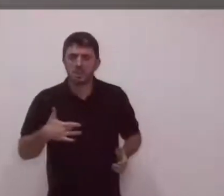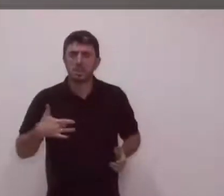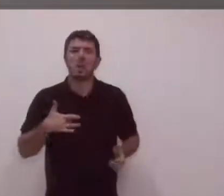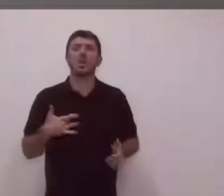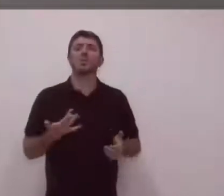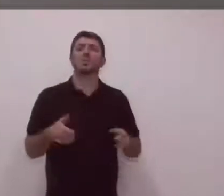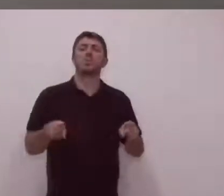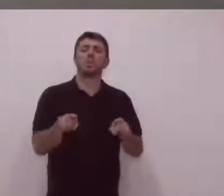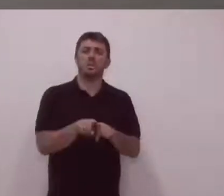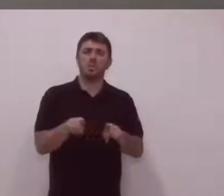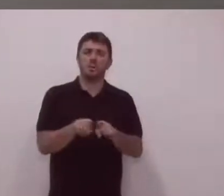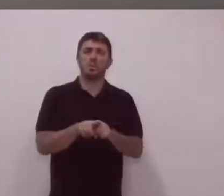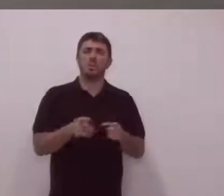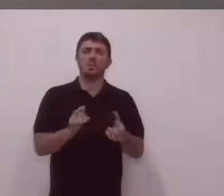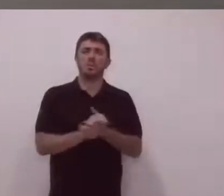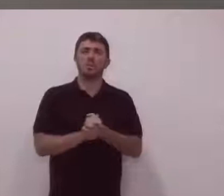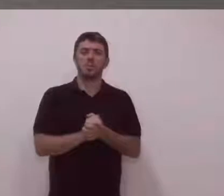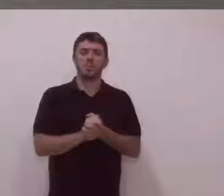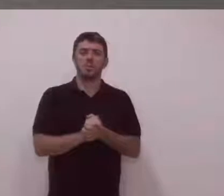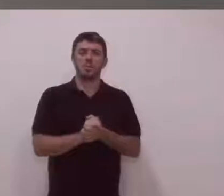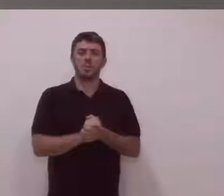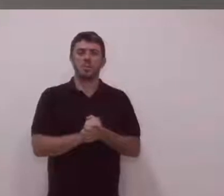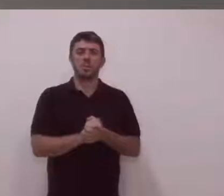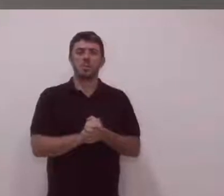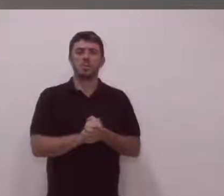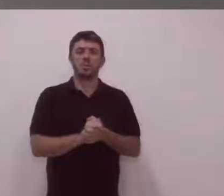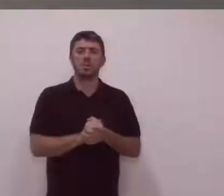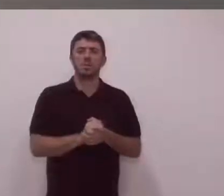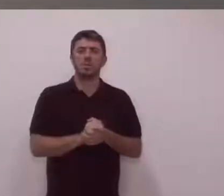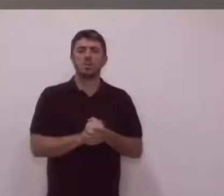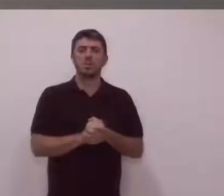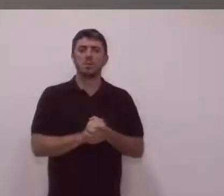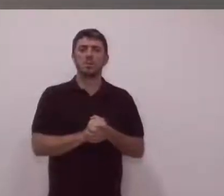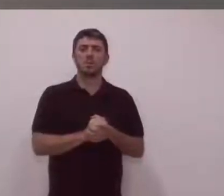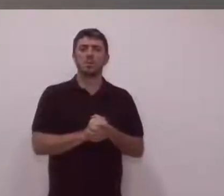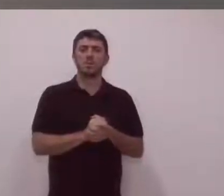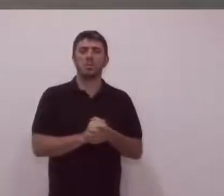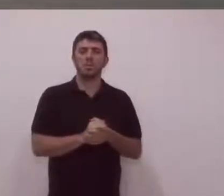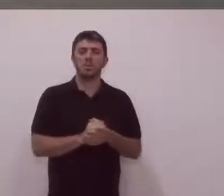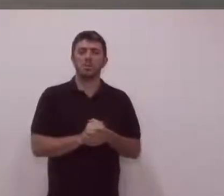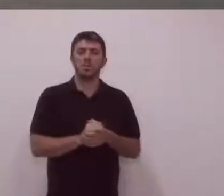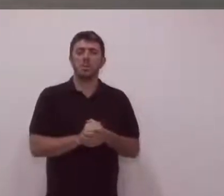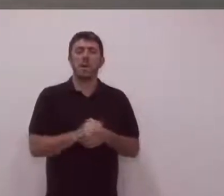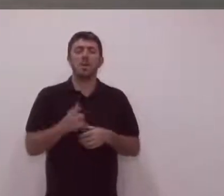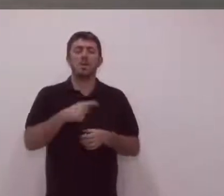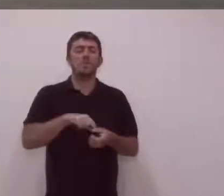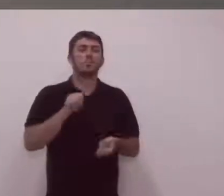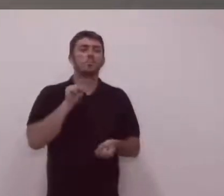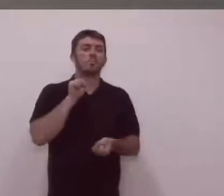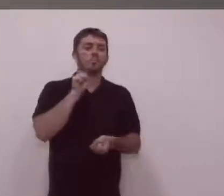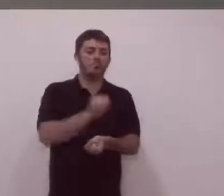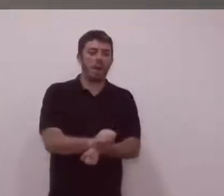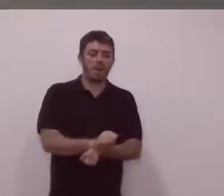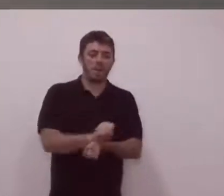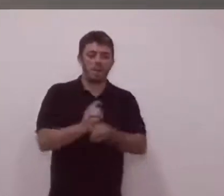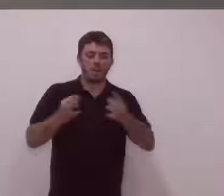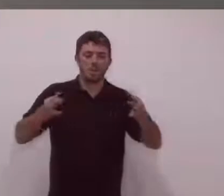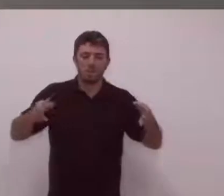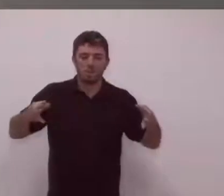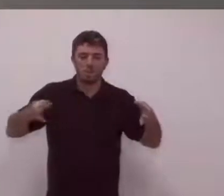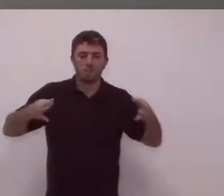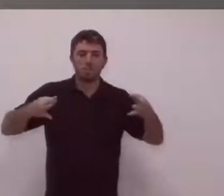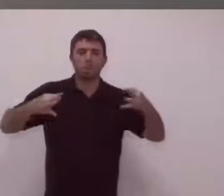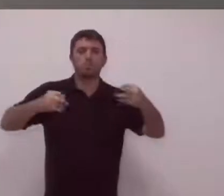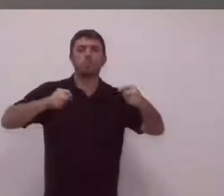bem Flávio explicar um pouquinho sobre a emenda impositiva aí nós paramos toda a cidade paramos todos o